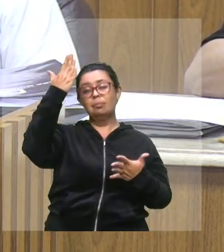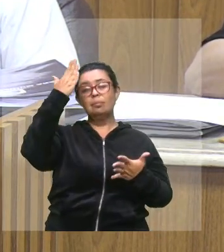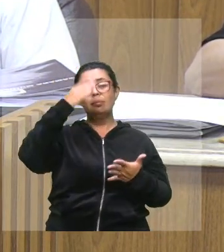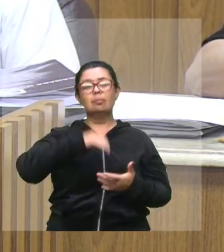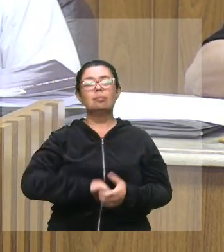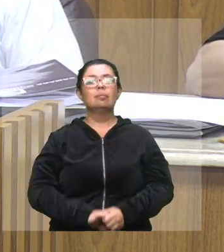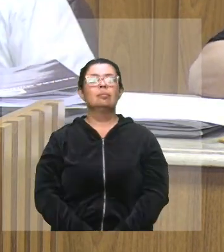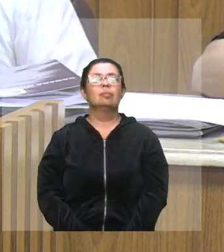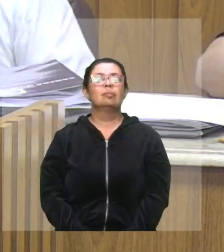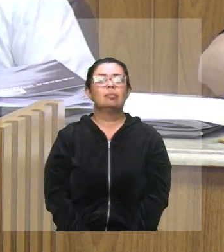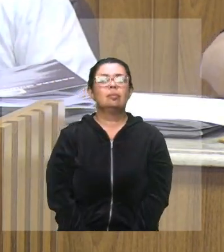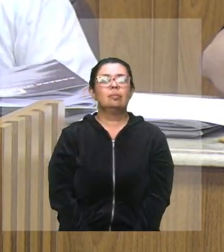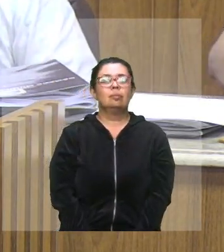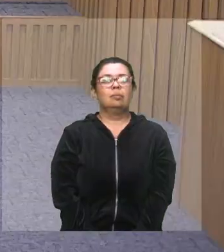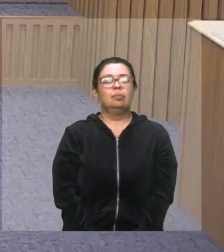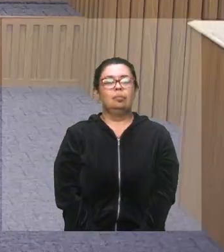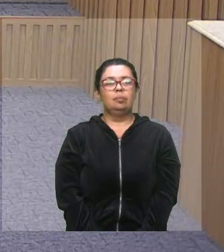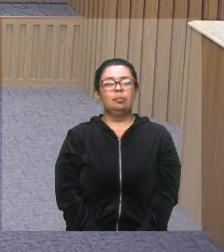presidente.